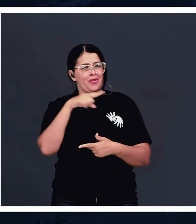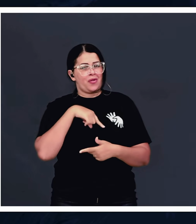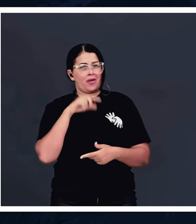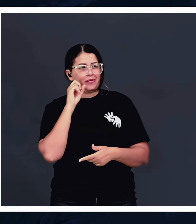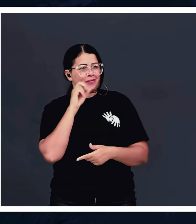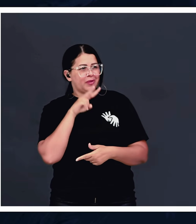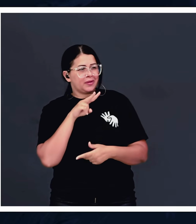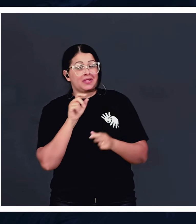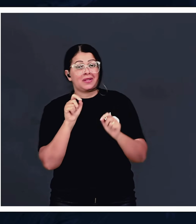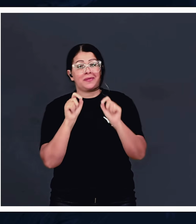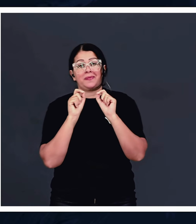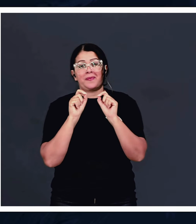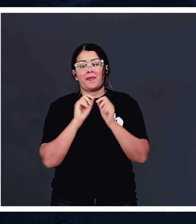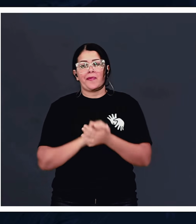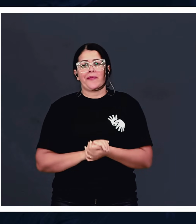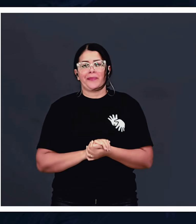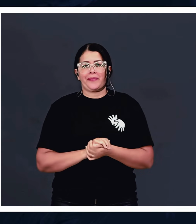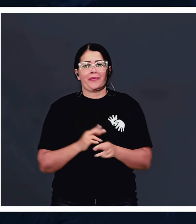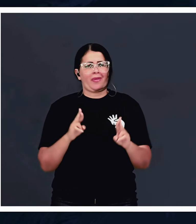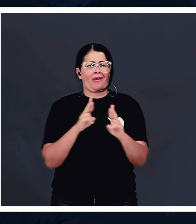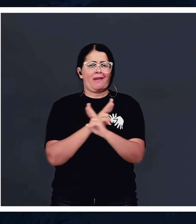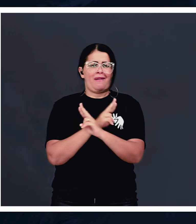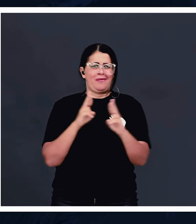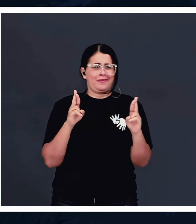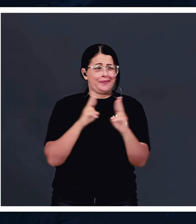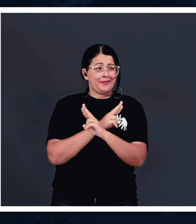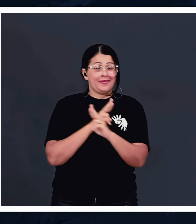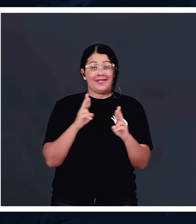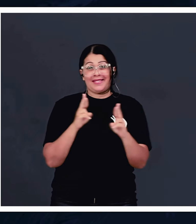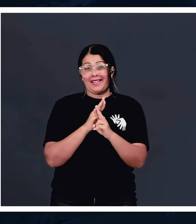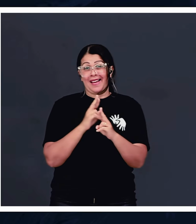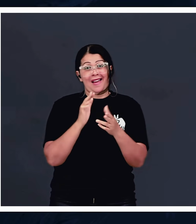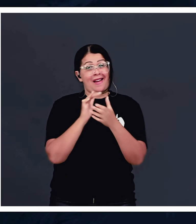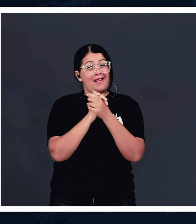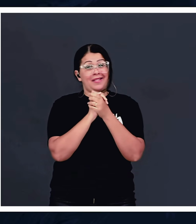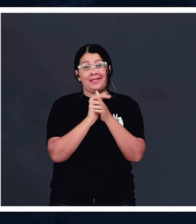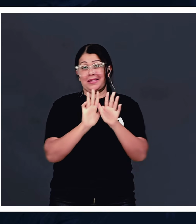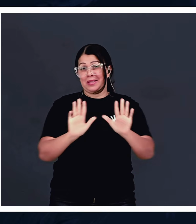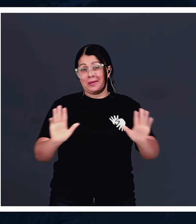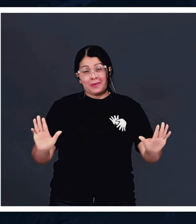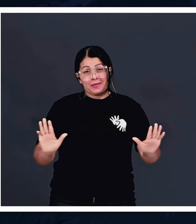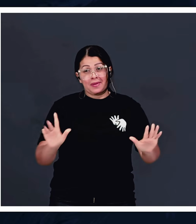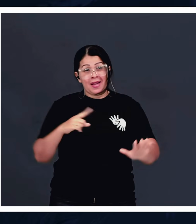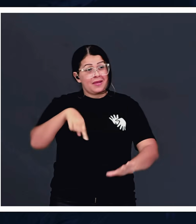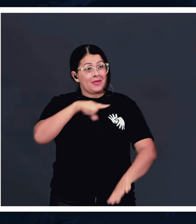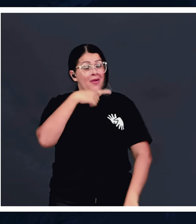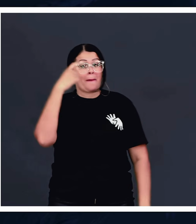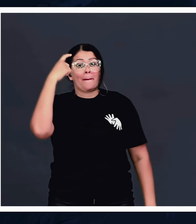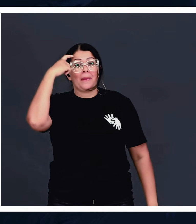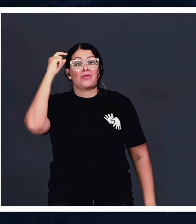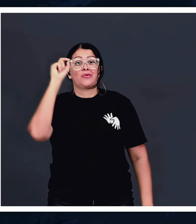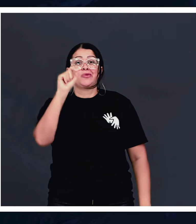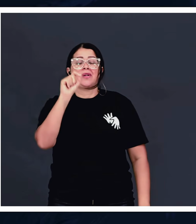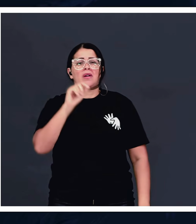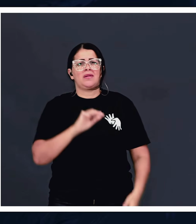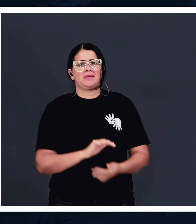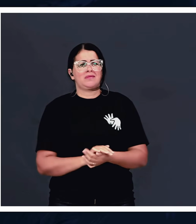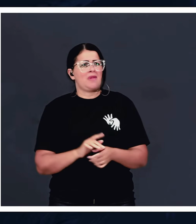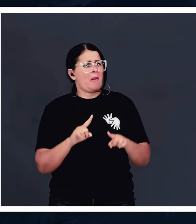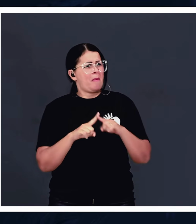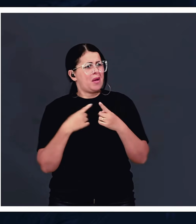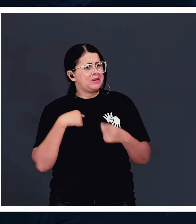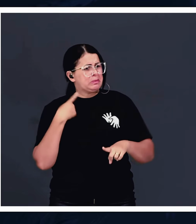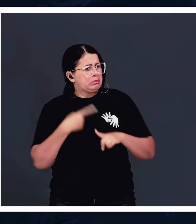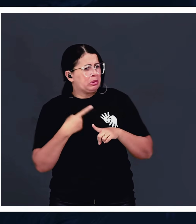vemos que relacionamentos, eles terminam, e aí as pessoas pensam, mas